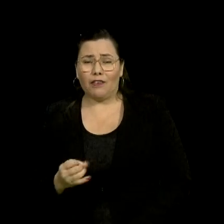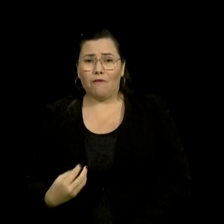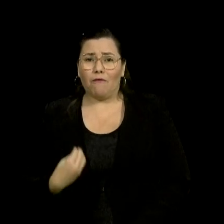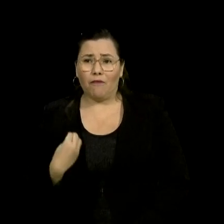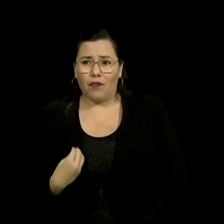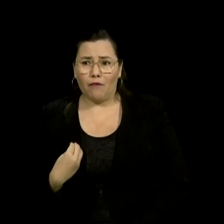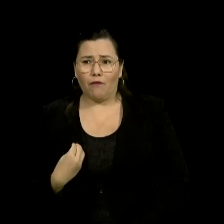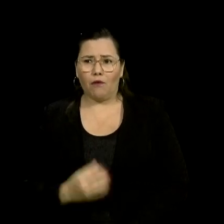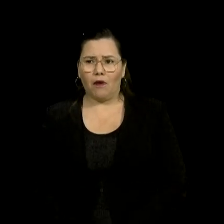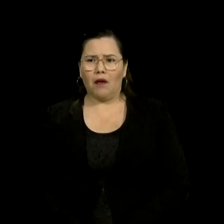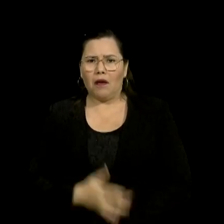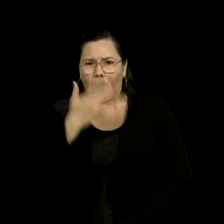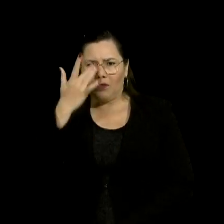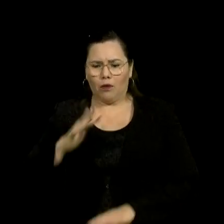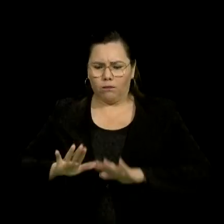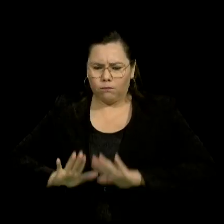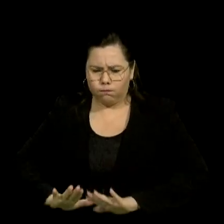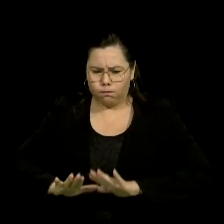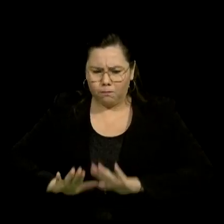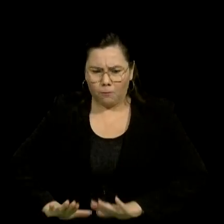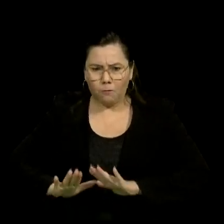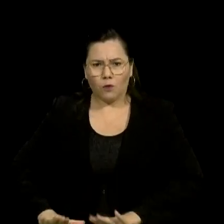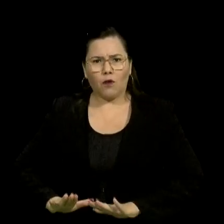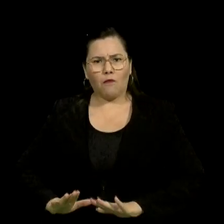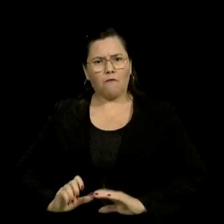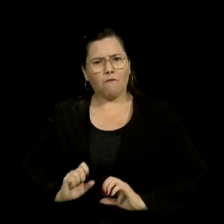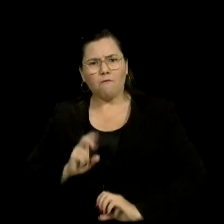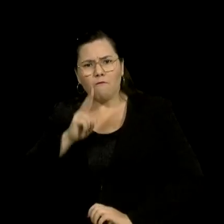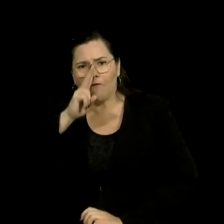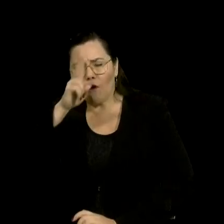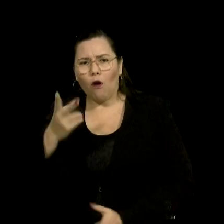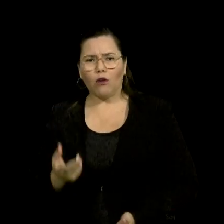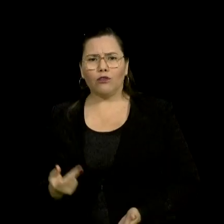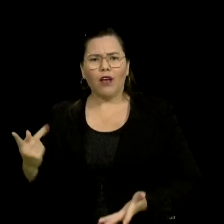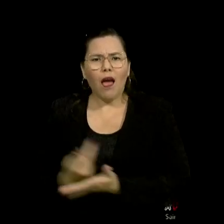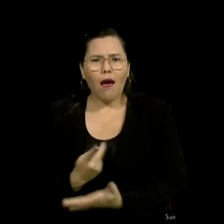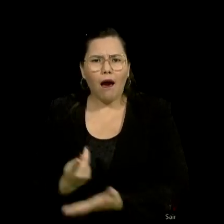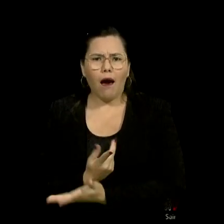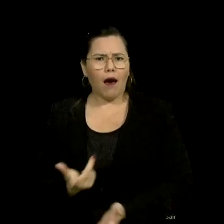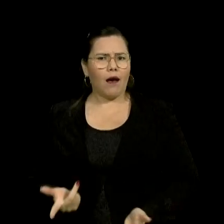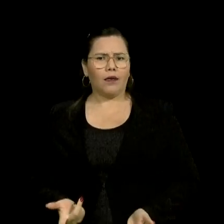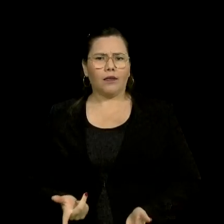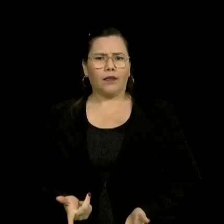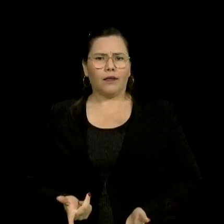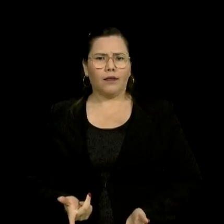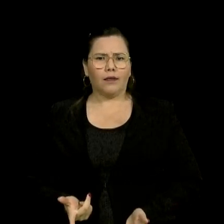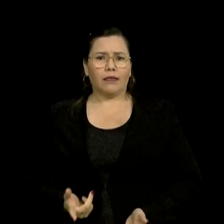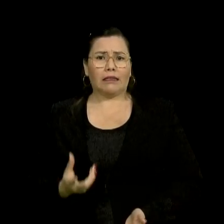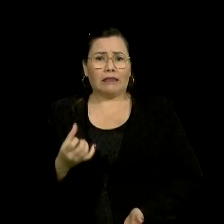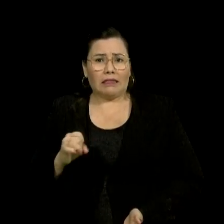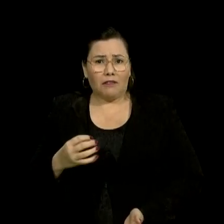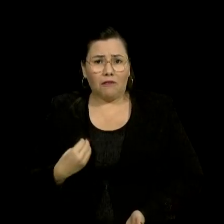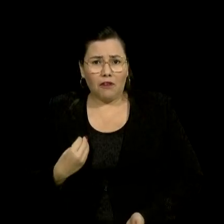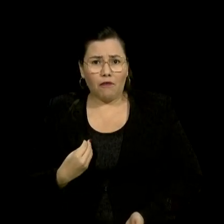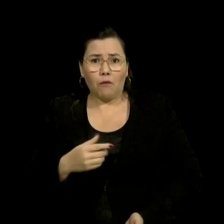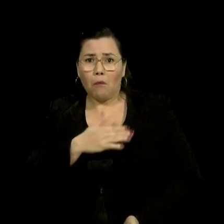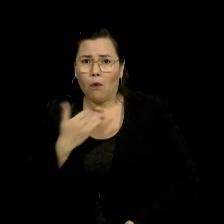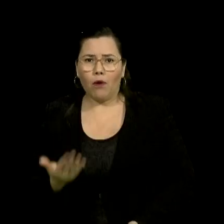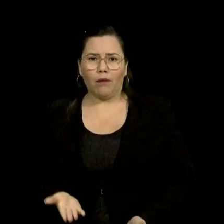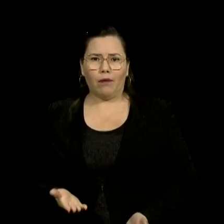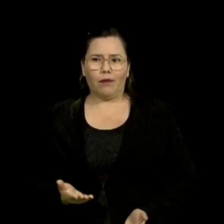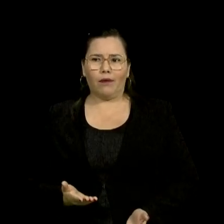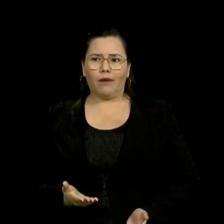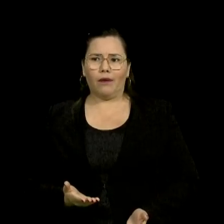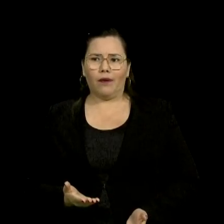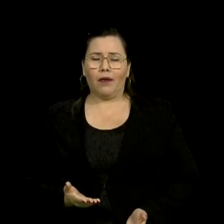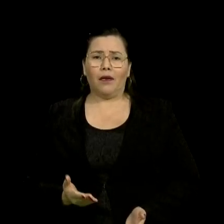massagem cardíaca, feita de forma completamente equivocada, enquanto o pessoal do SAMU está ali assistindo parado.